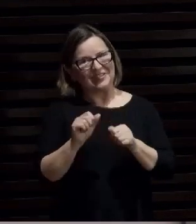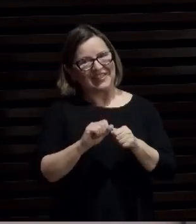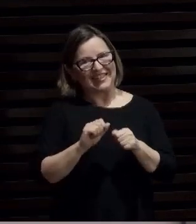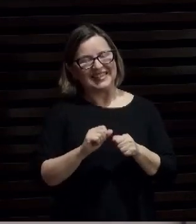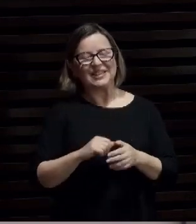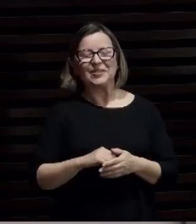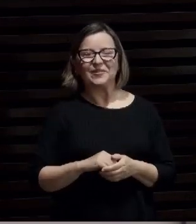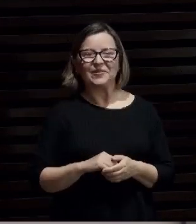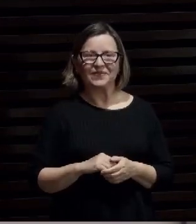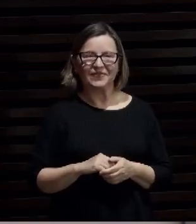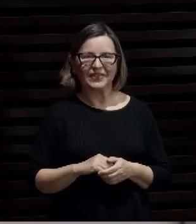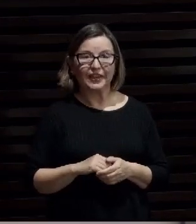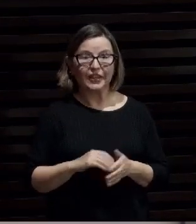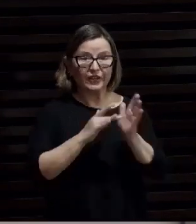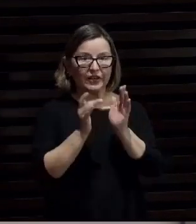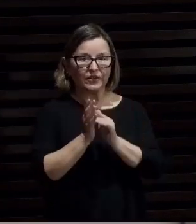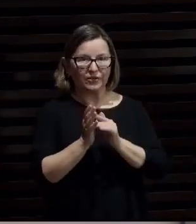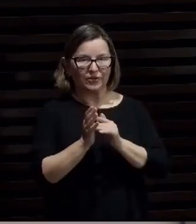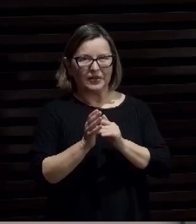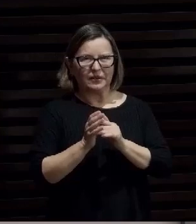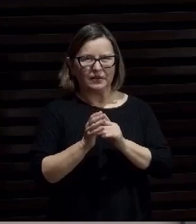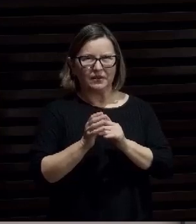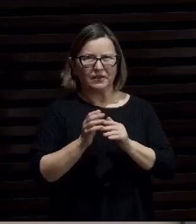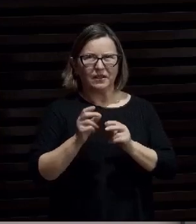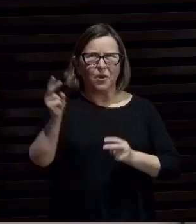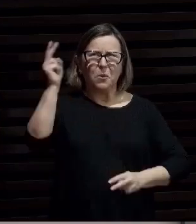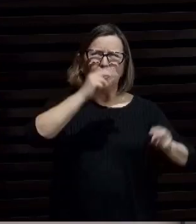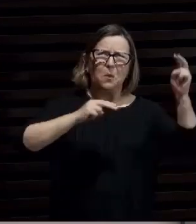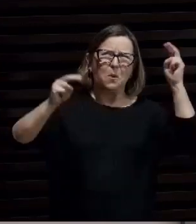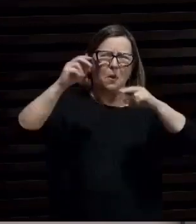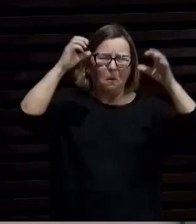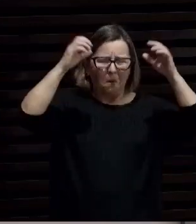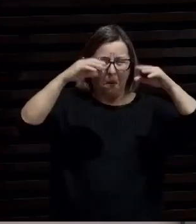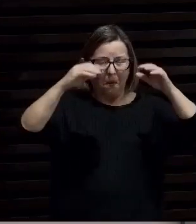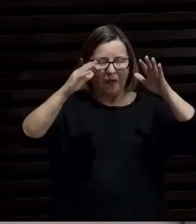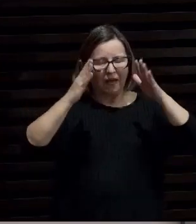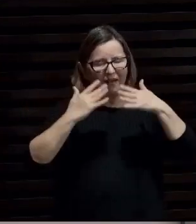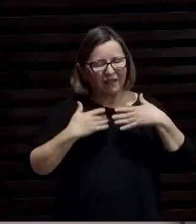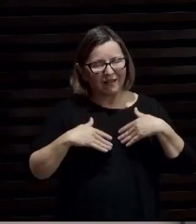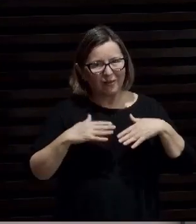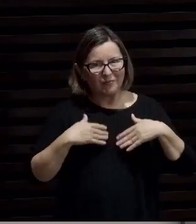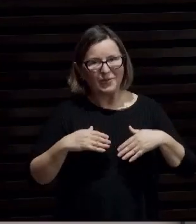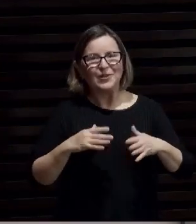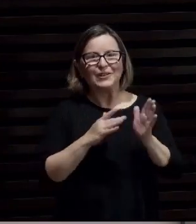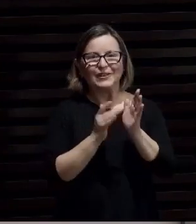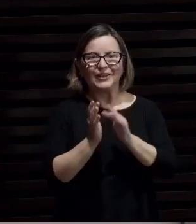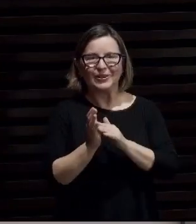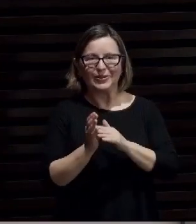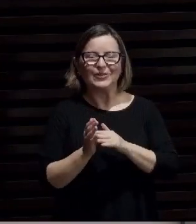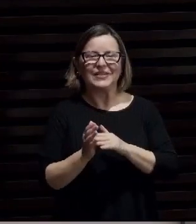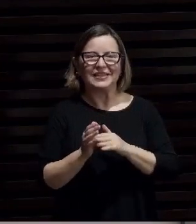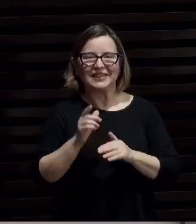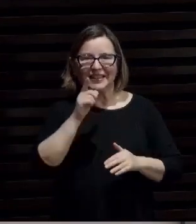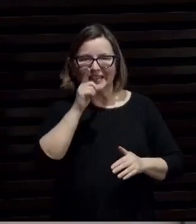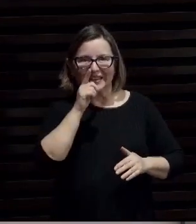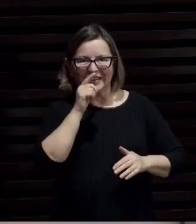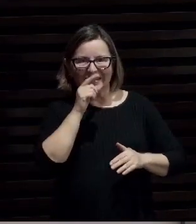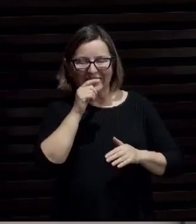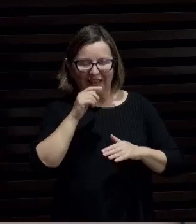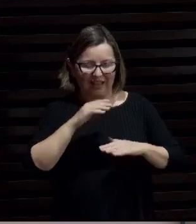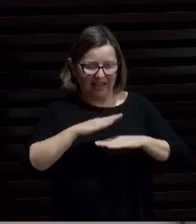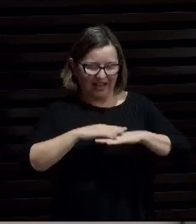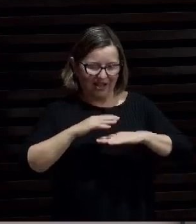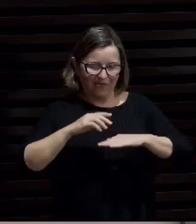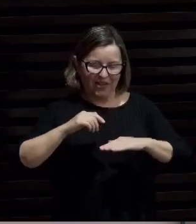acalmou tempestade, Jesus andou sobre as águas, Jesus multiplicou pães, Jesus curou